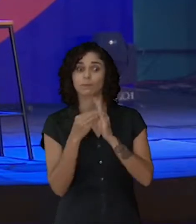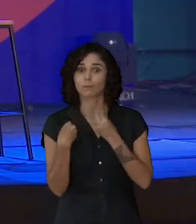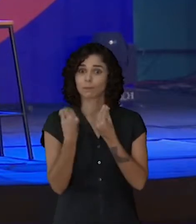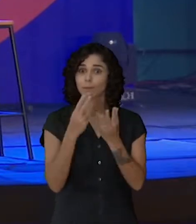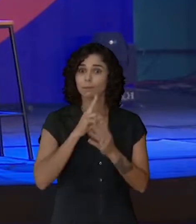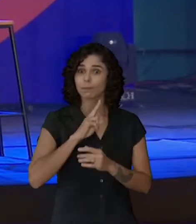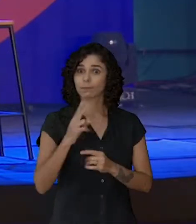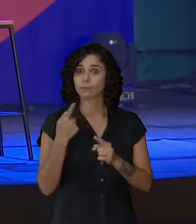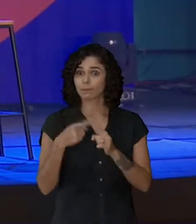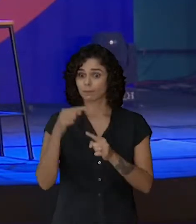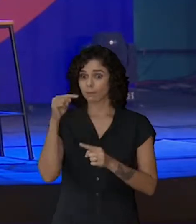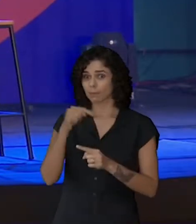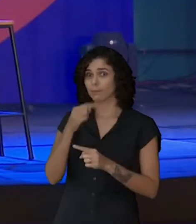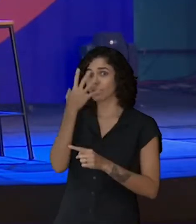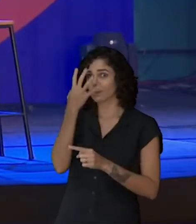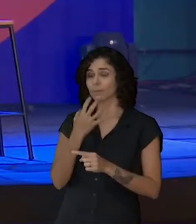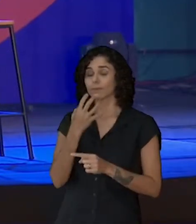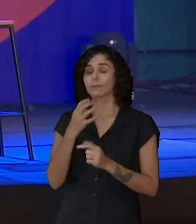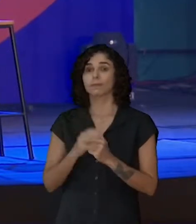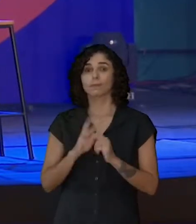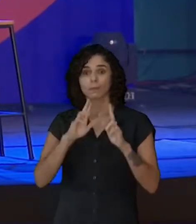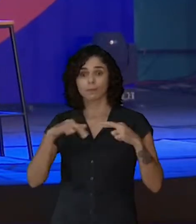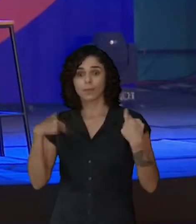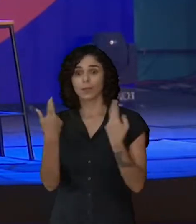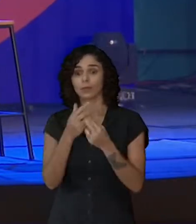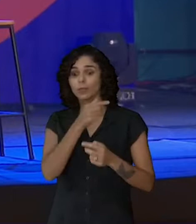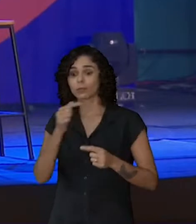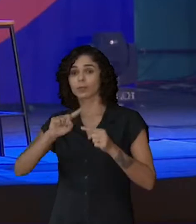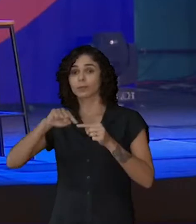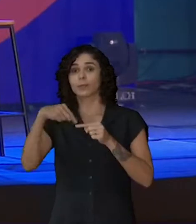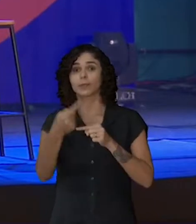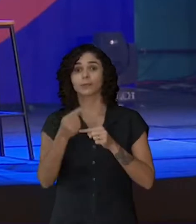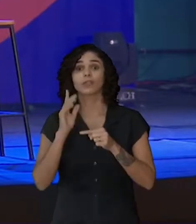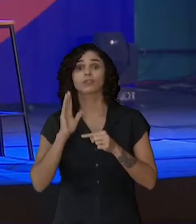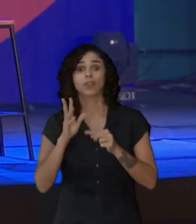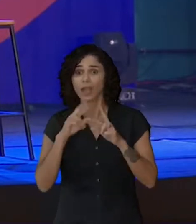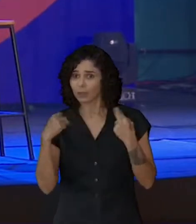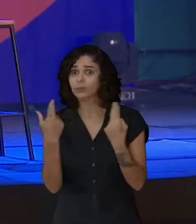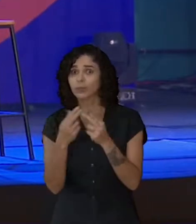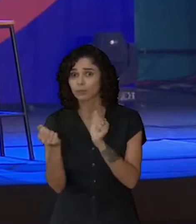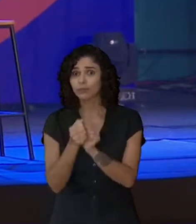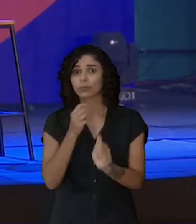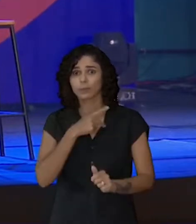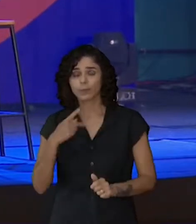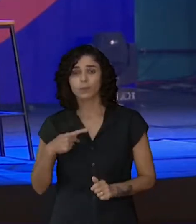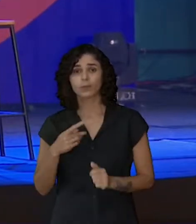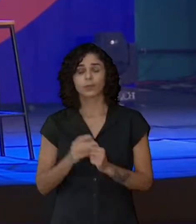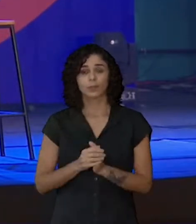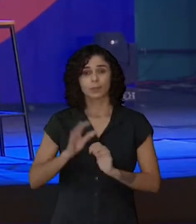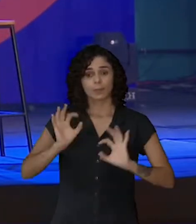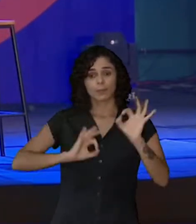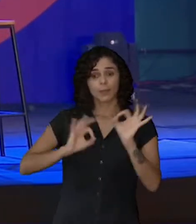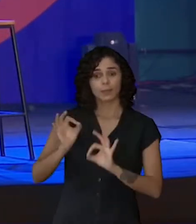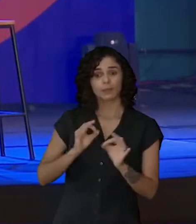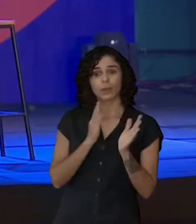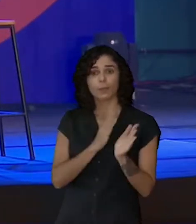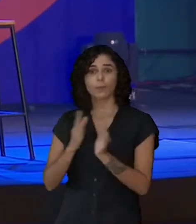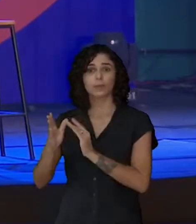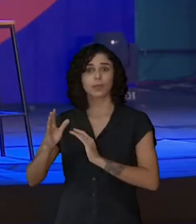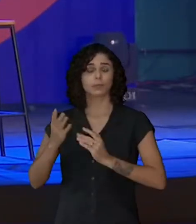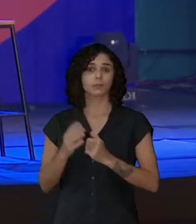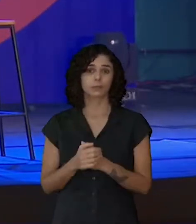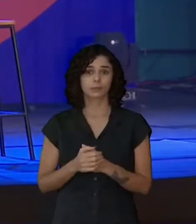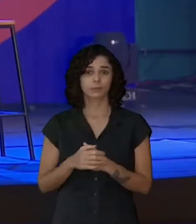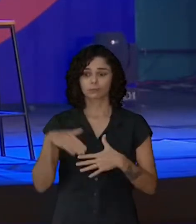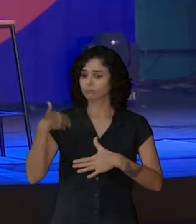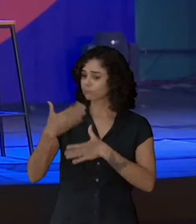com os pastores já a partir da próxima semana. Sabe para quê? Para planejar o processo de preparação. Porque